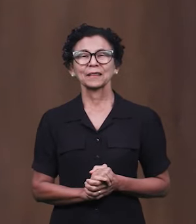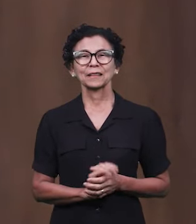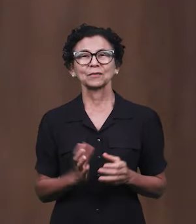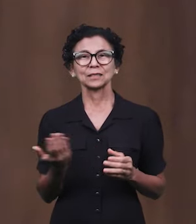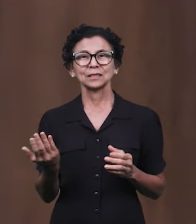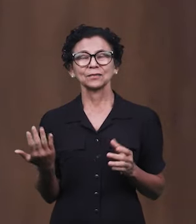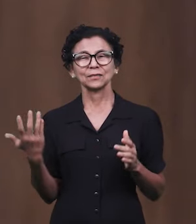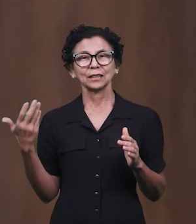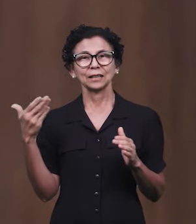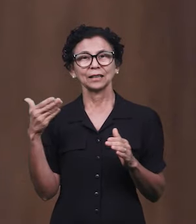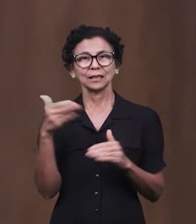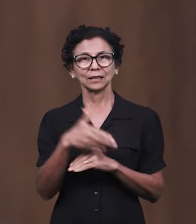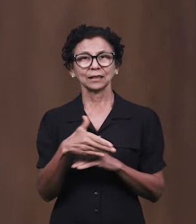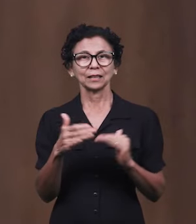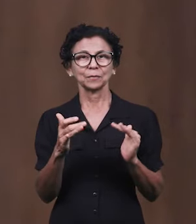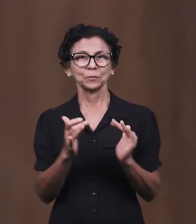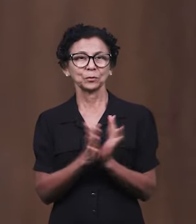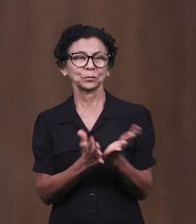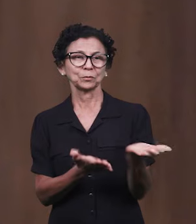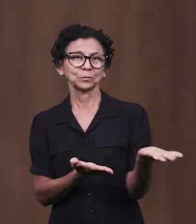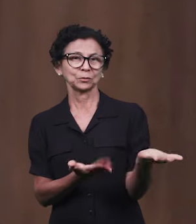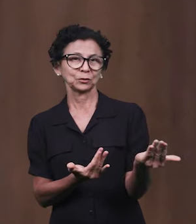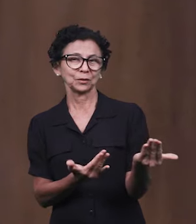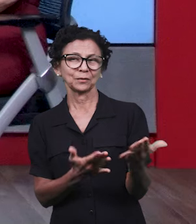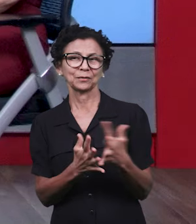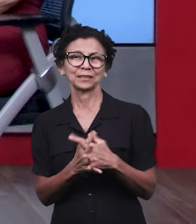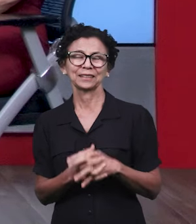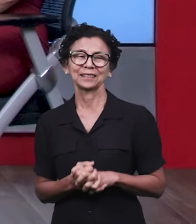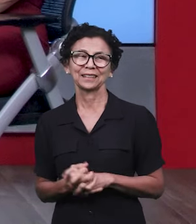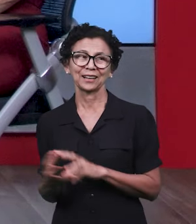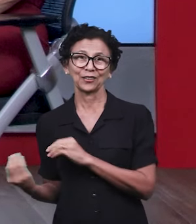Ana, e agora eu vou passar uma bola para a senhora.